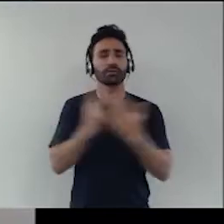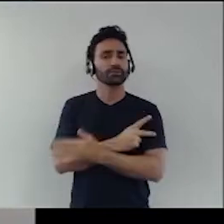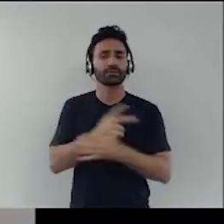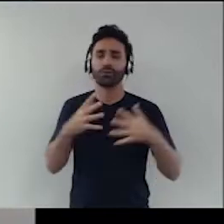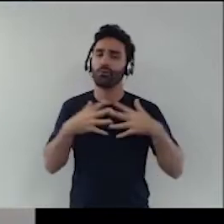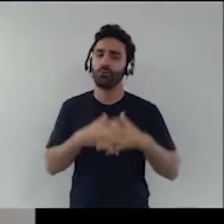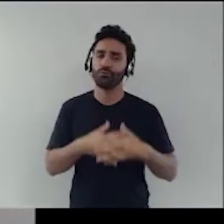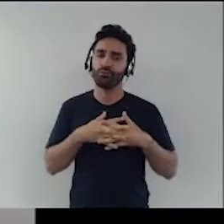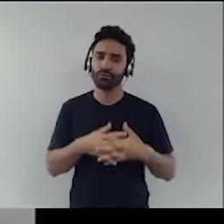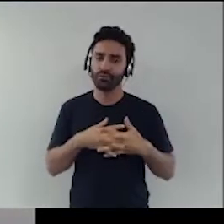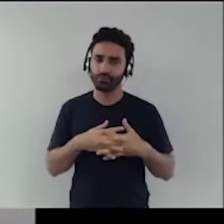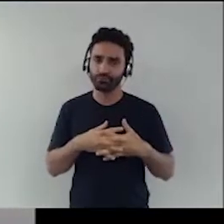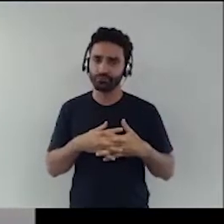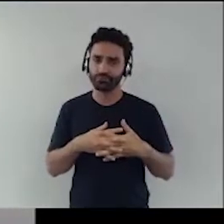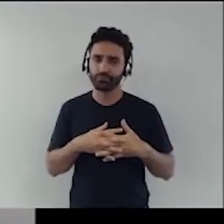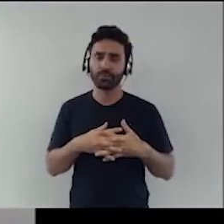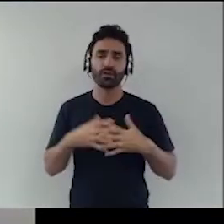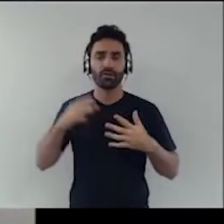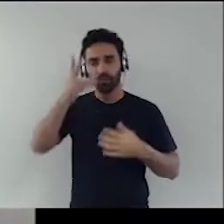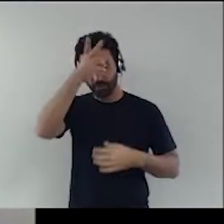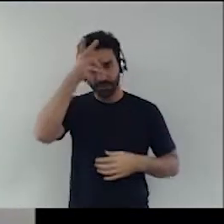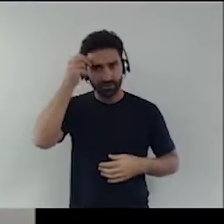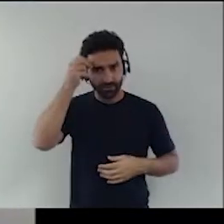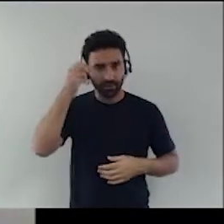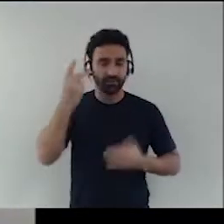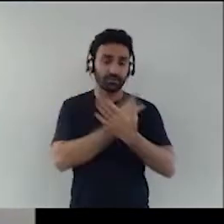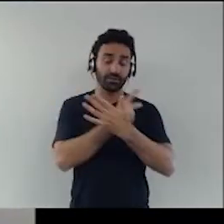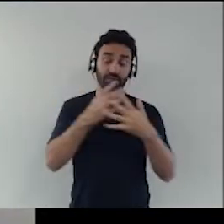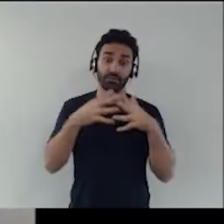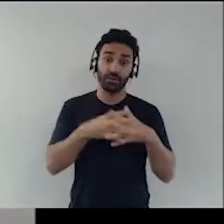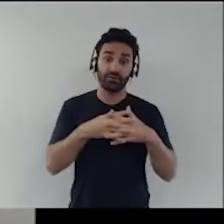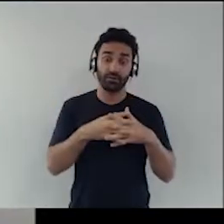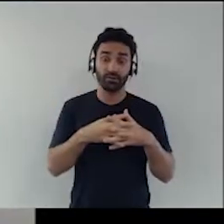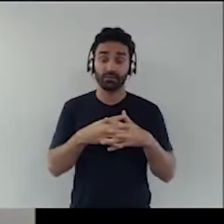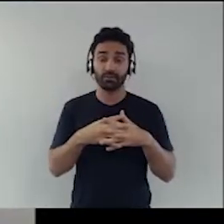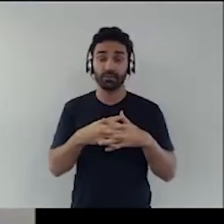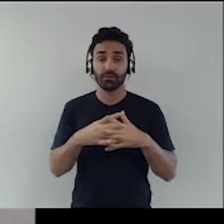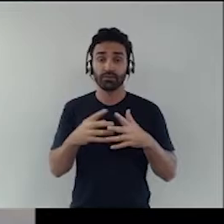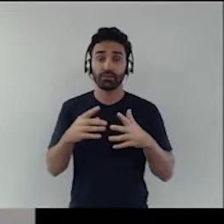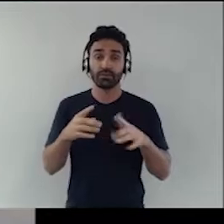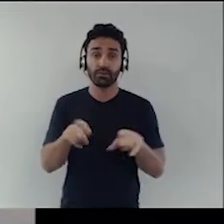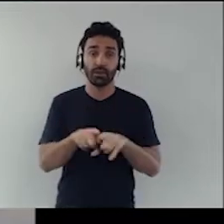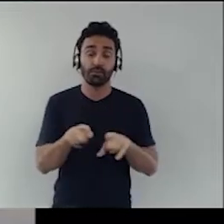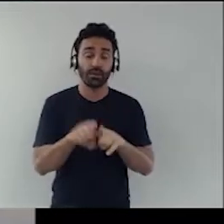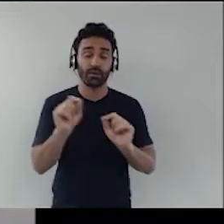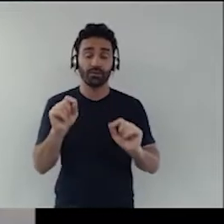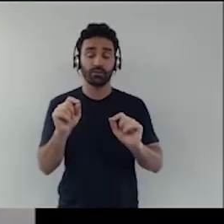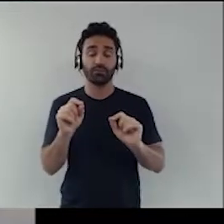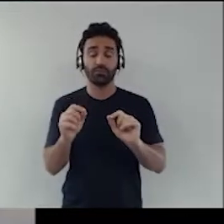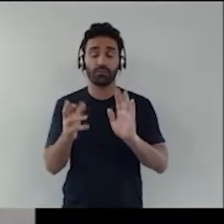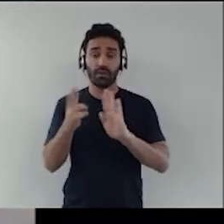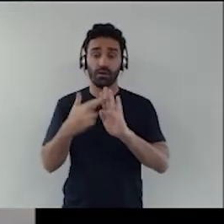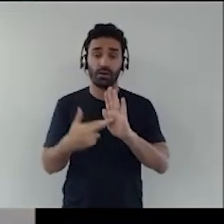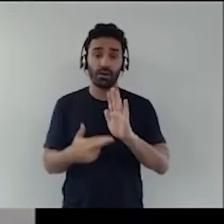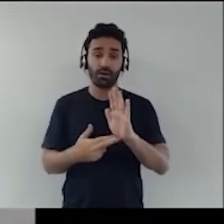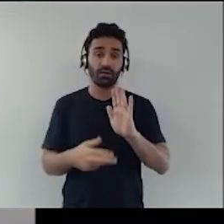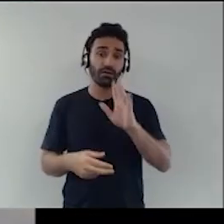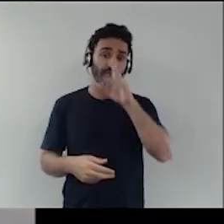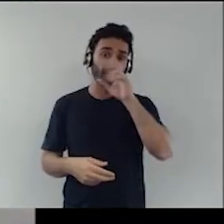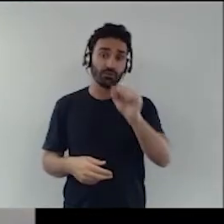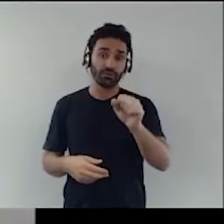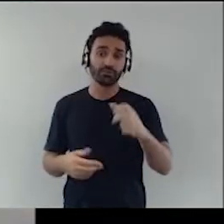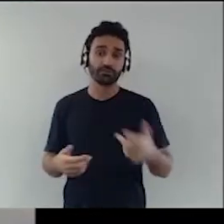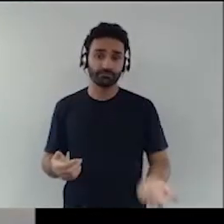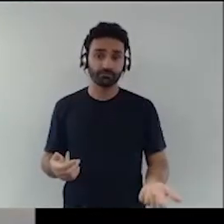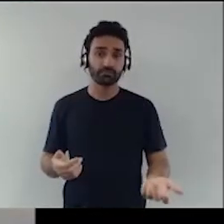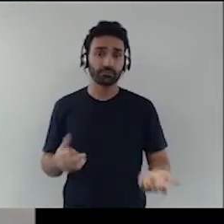não só os gestores, mas a mesma construção jurídica de uma doutrina consolidada, né?